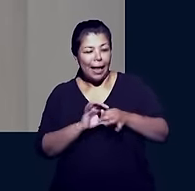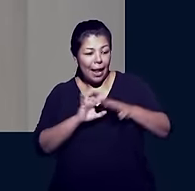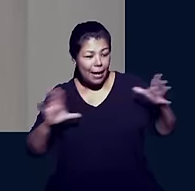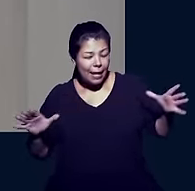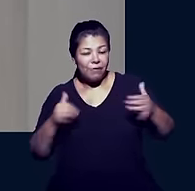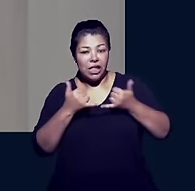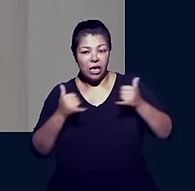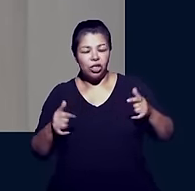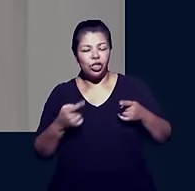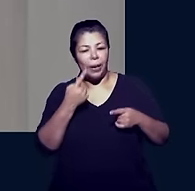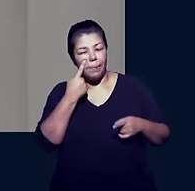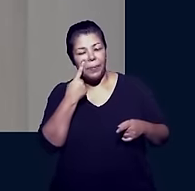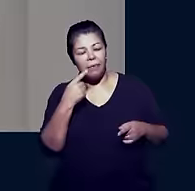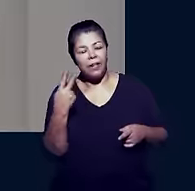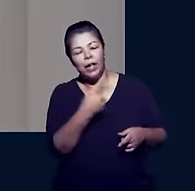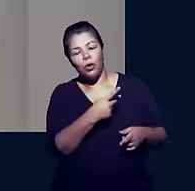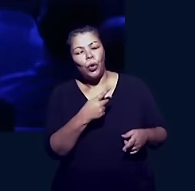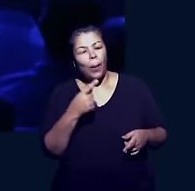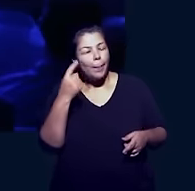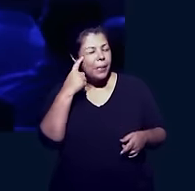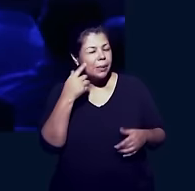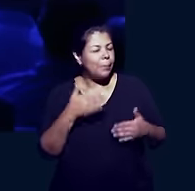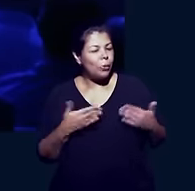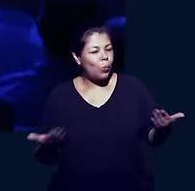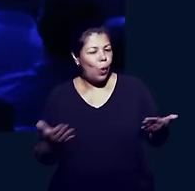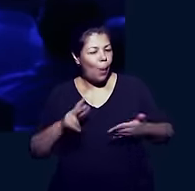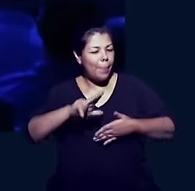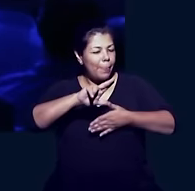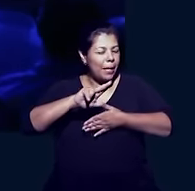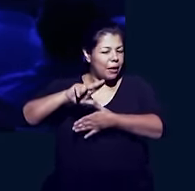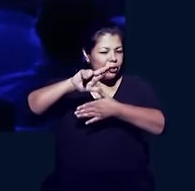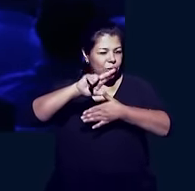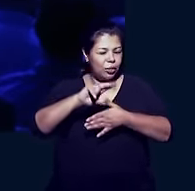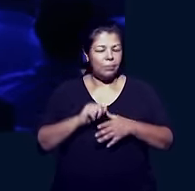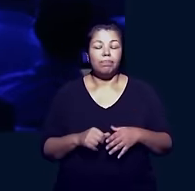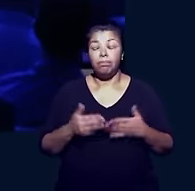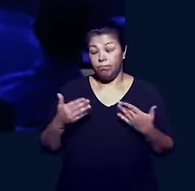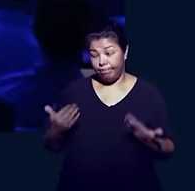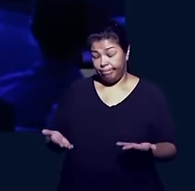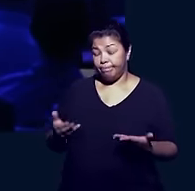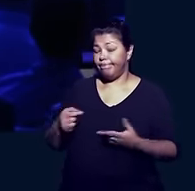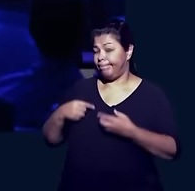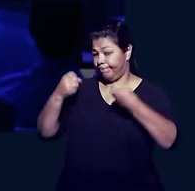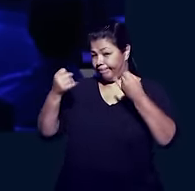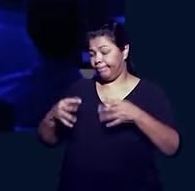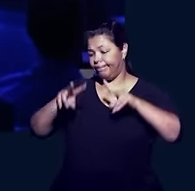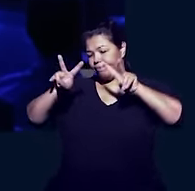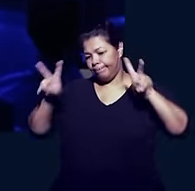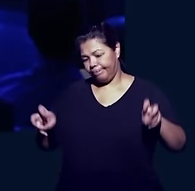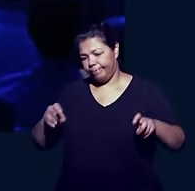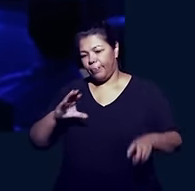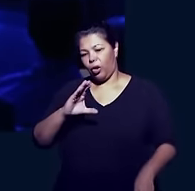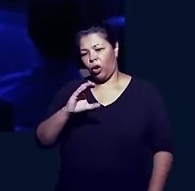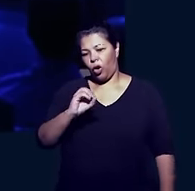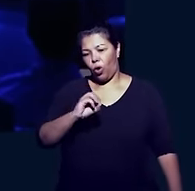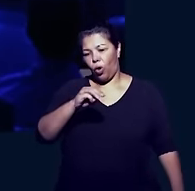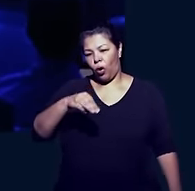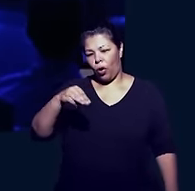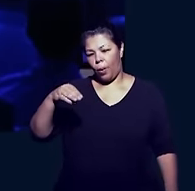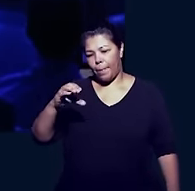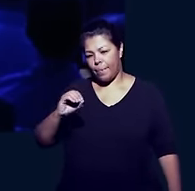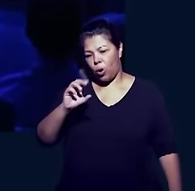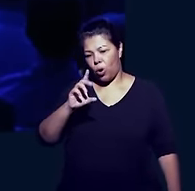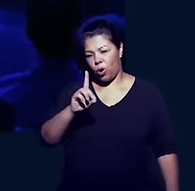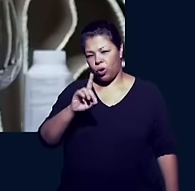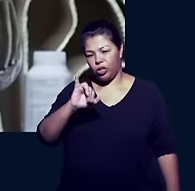cabeça pra América Latina por favor é quando você pensa né sobre comodis a região que mais que tem um o maior percentual da